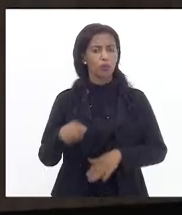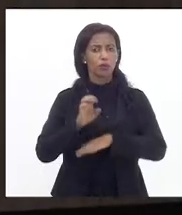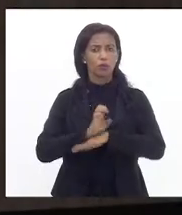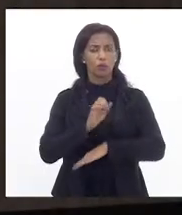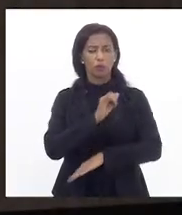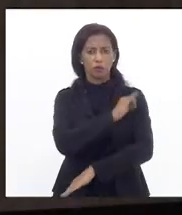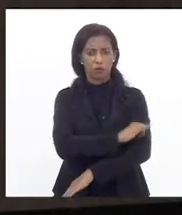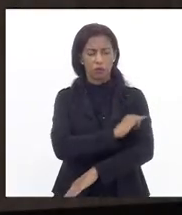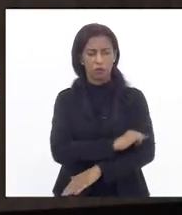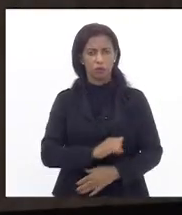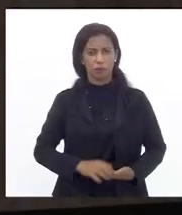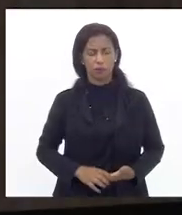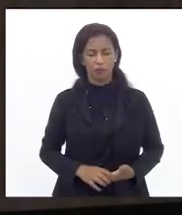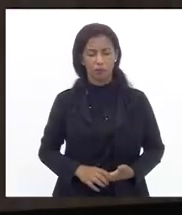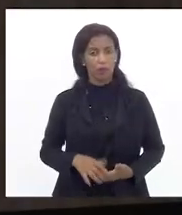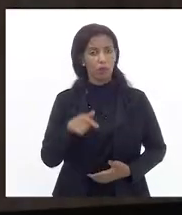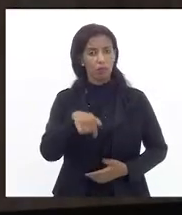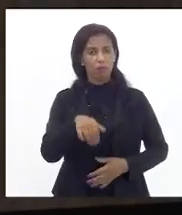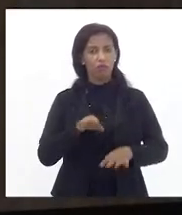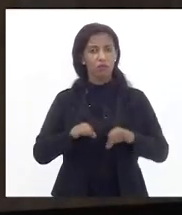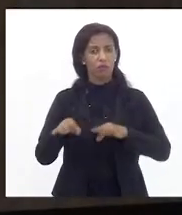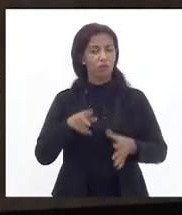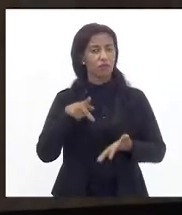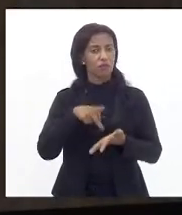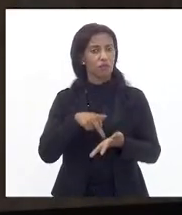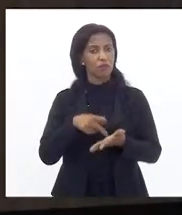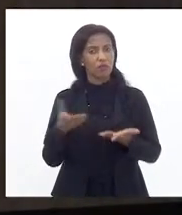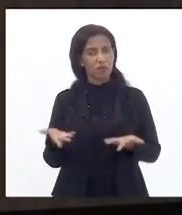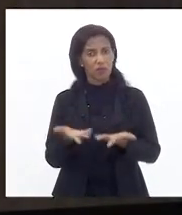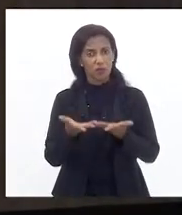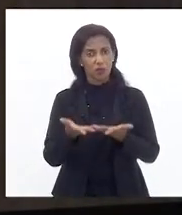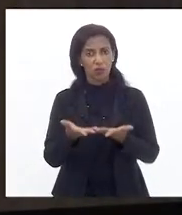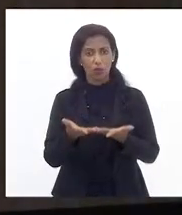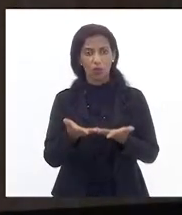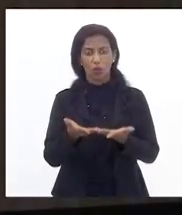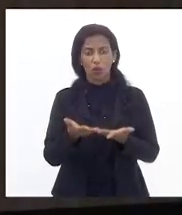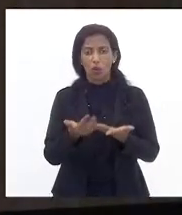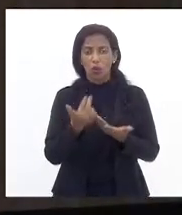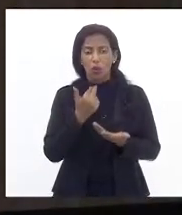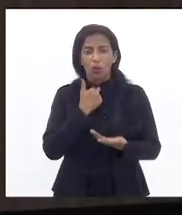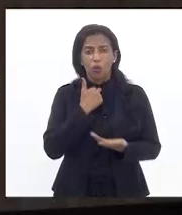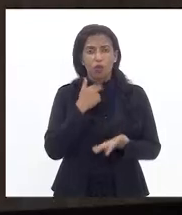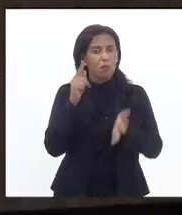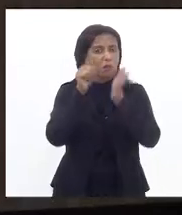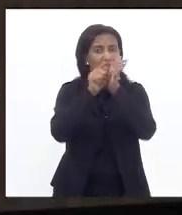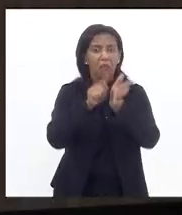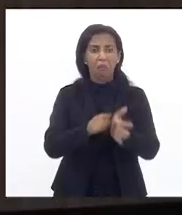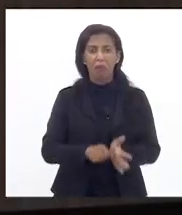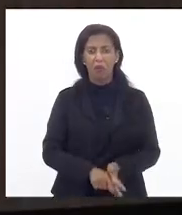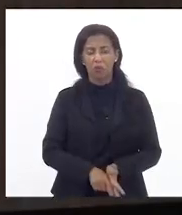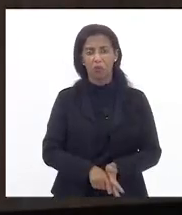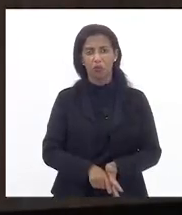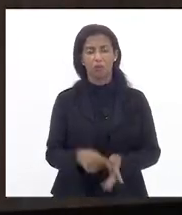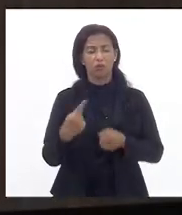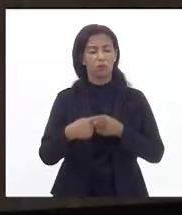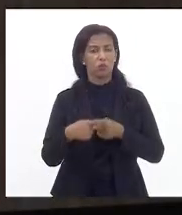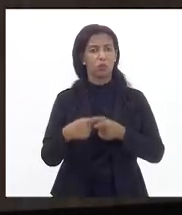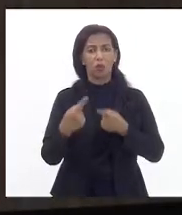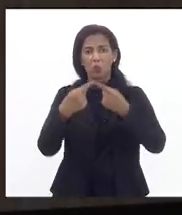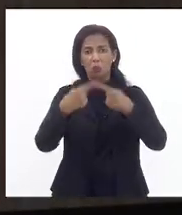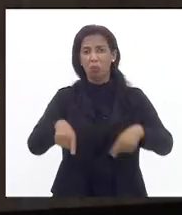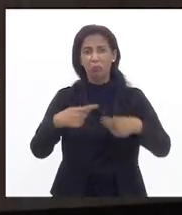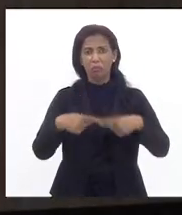de Janeiro dessa forma realmente senhores nós não temos muitas perguntas porque nós